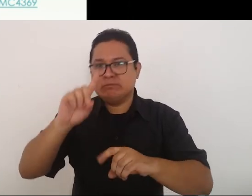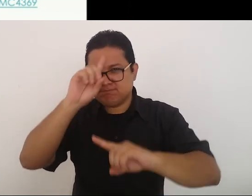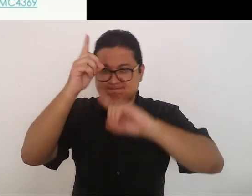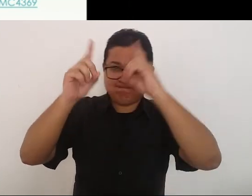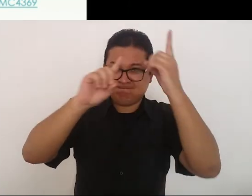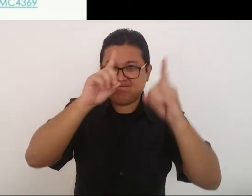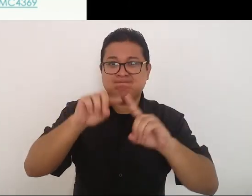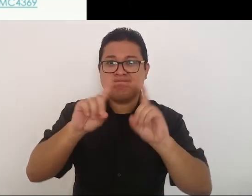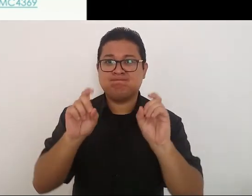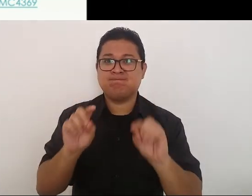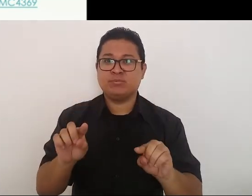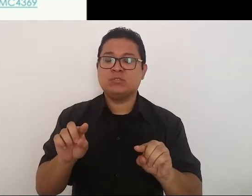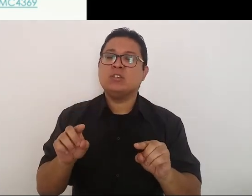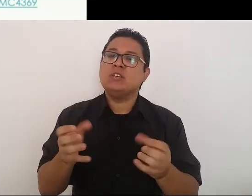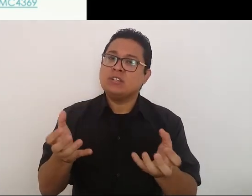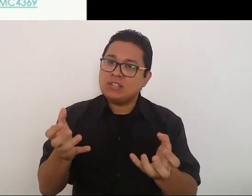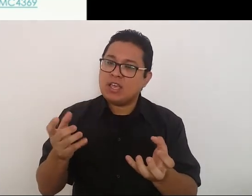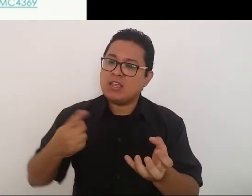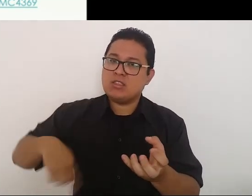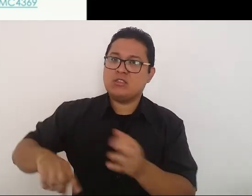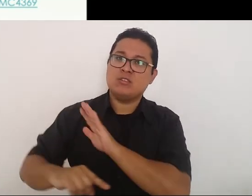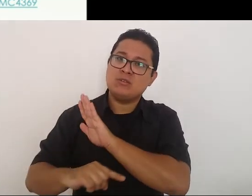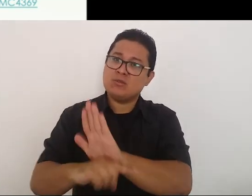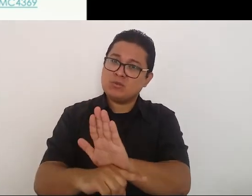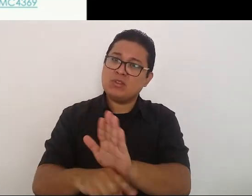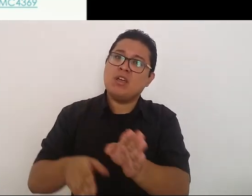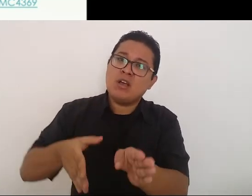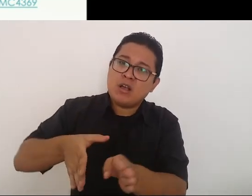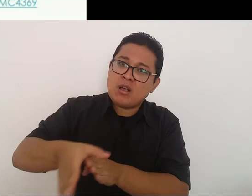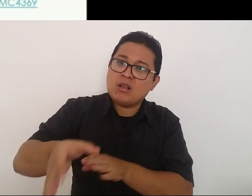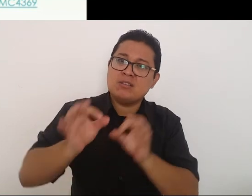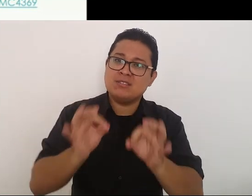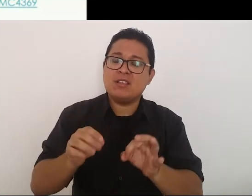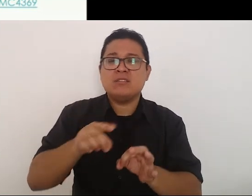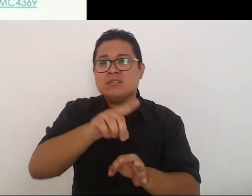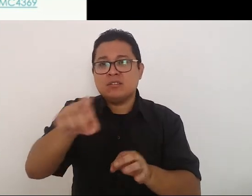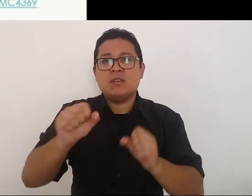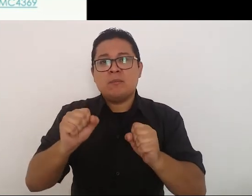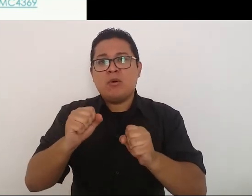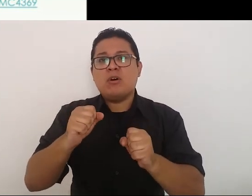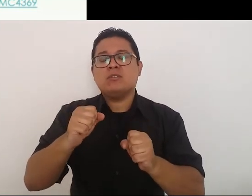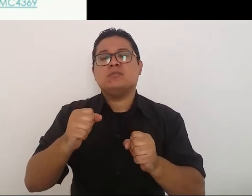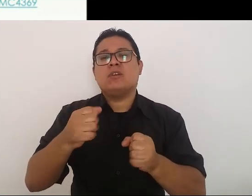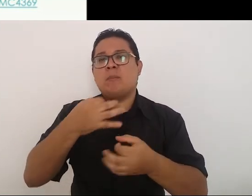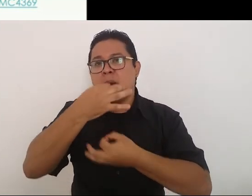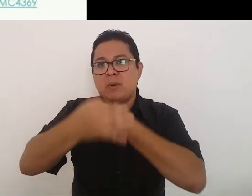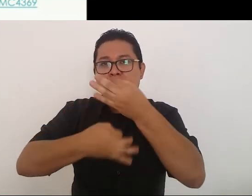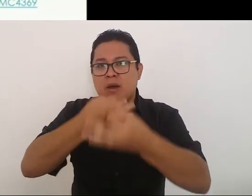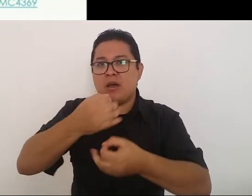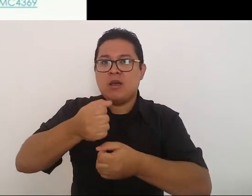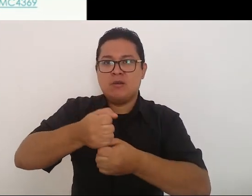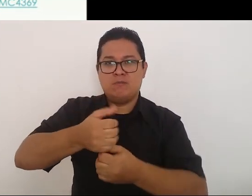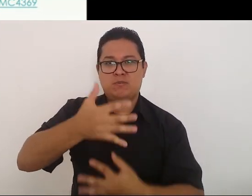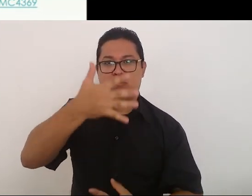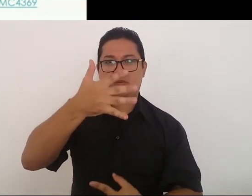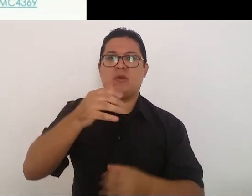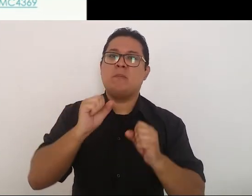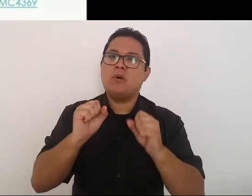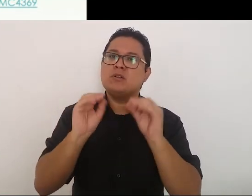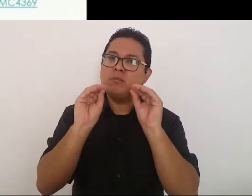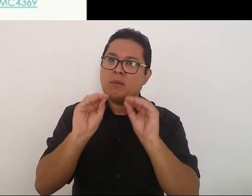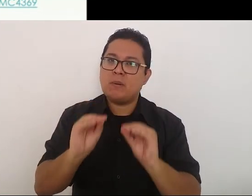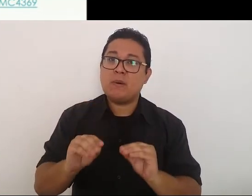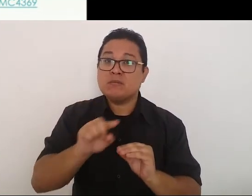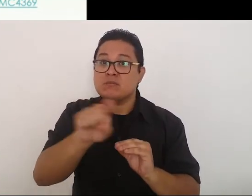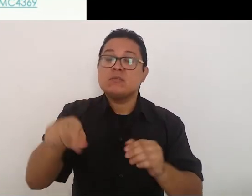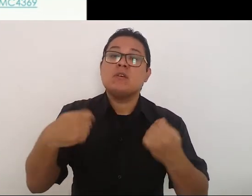e orientar, né, que é o que eu posso fazer. Então, deixa aqui os comentários, o que você precisar,